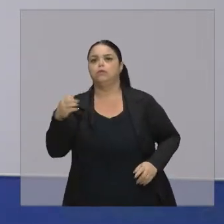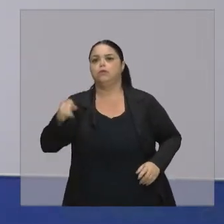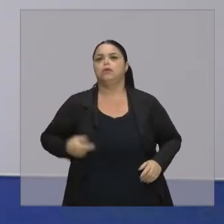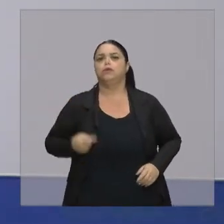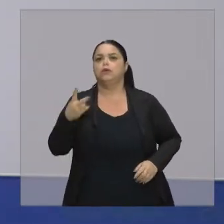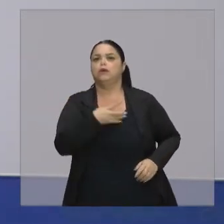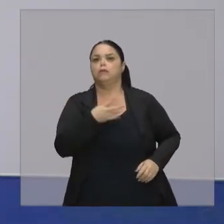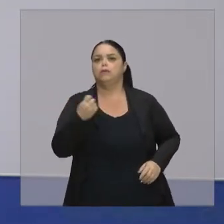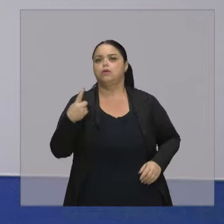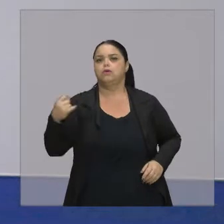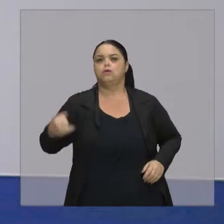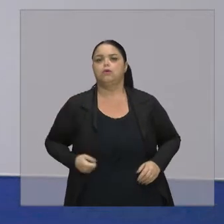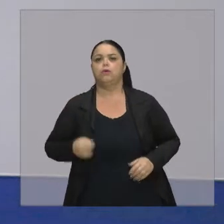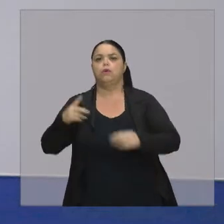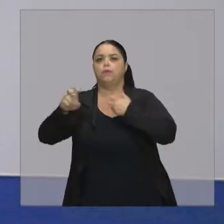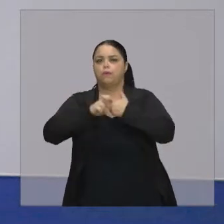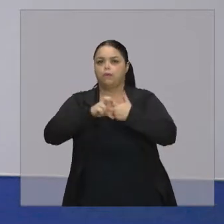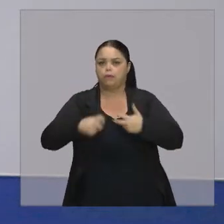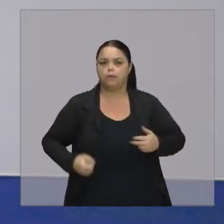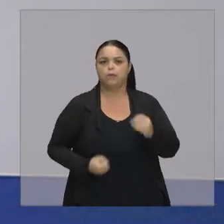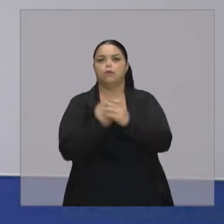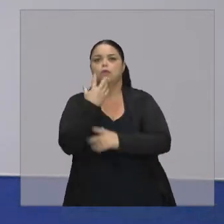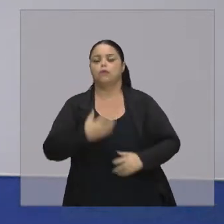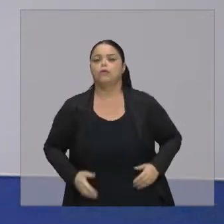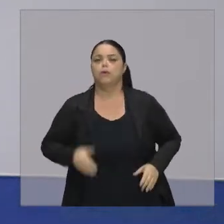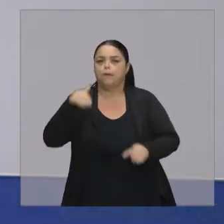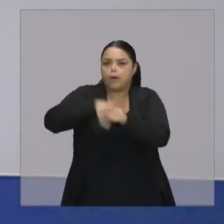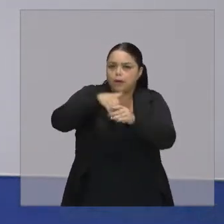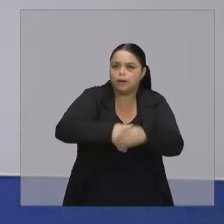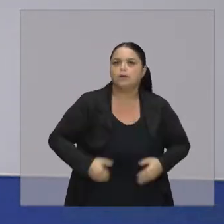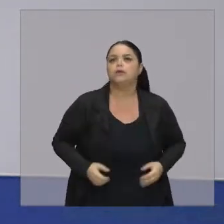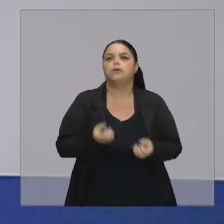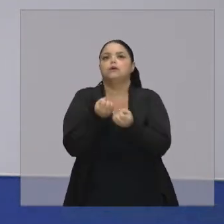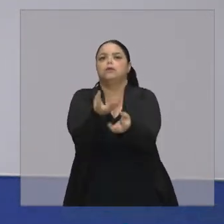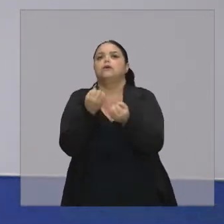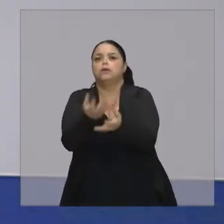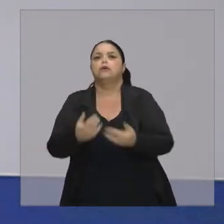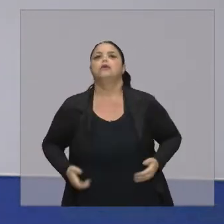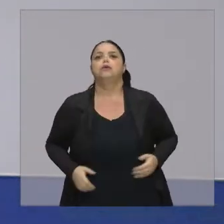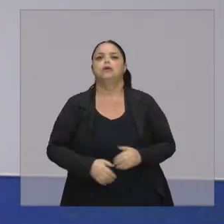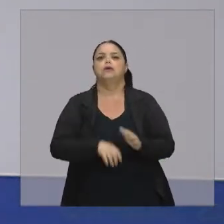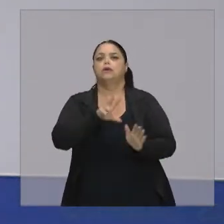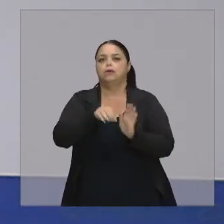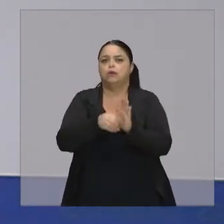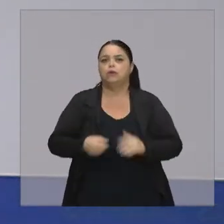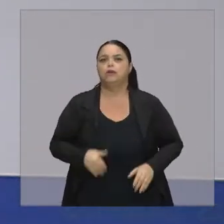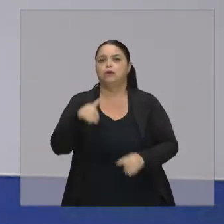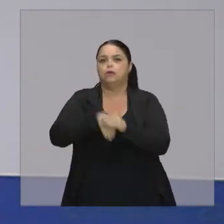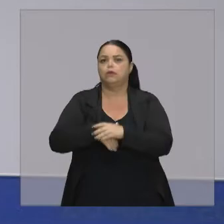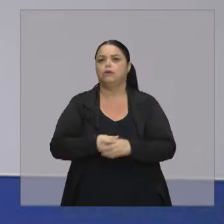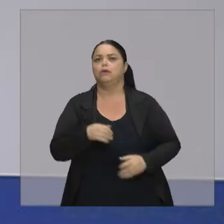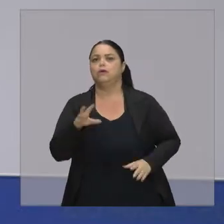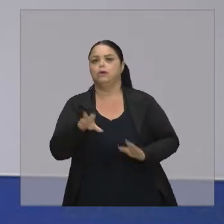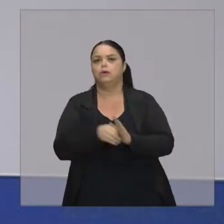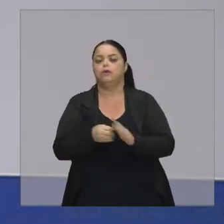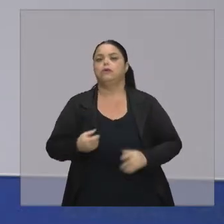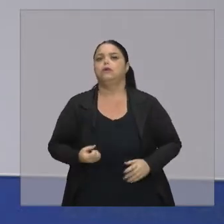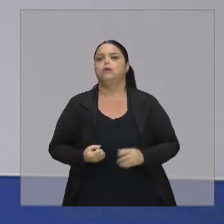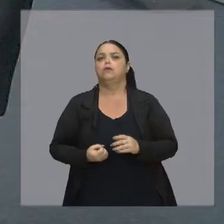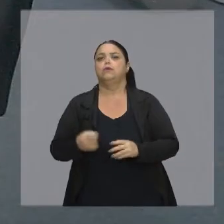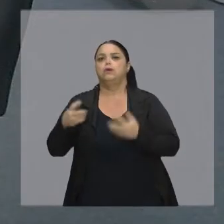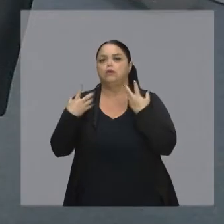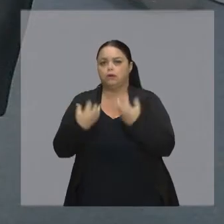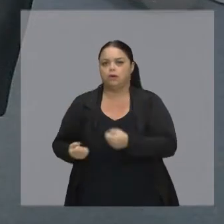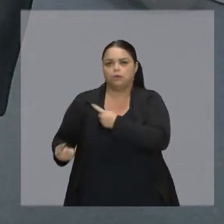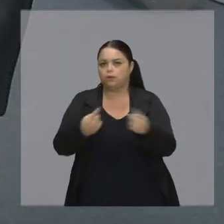618/2021. Autoria do Poder Executivo. Em votação, o processo. Informa aos vereadores que o processo possui uma emenda. Em votação, a emenda. Vereadores favoráveis, permaneçam em comissão. Os contrários